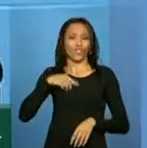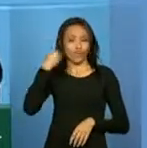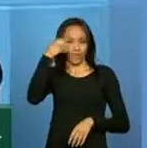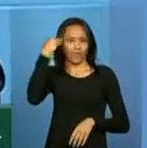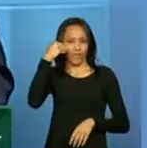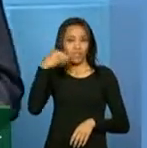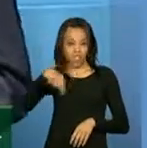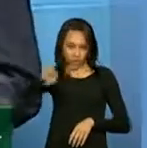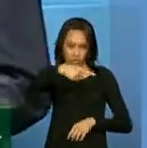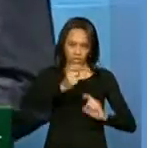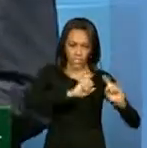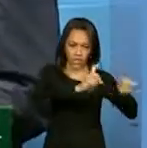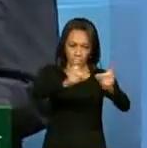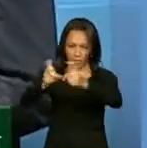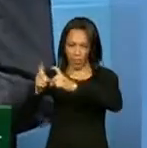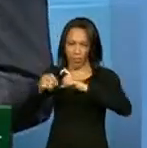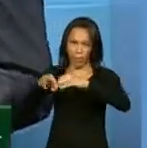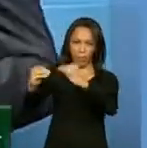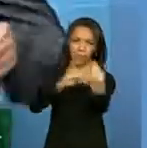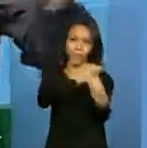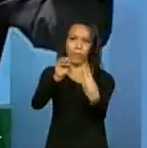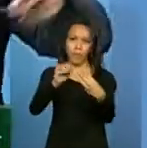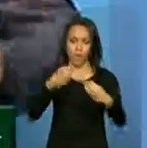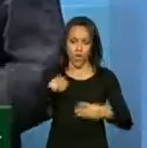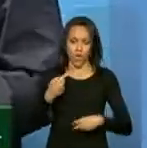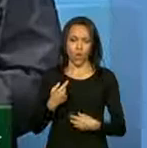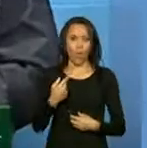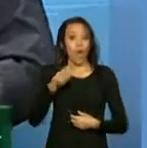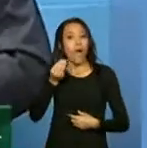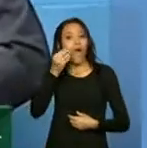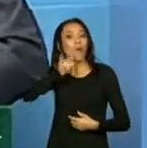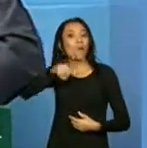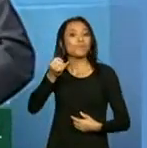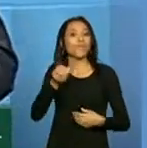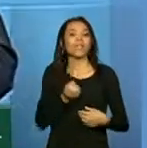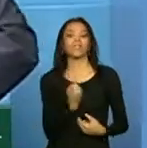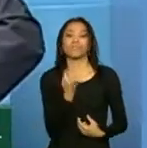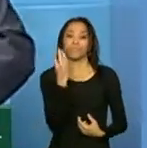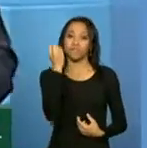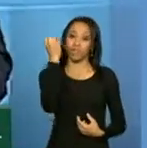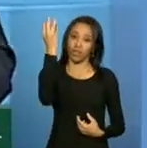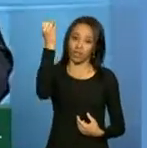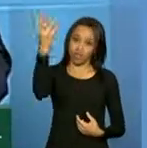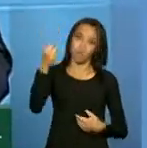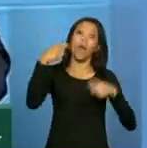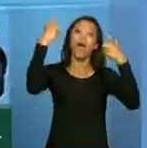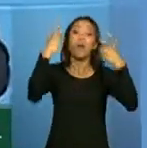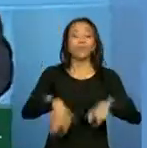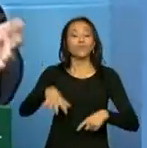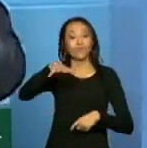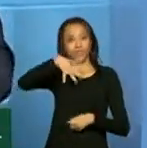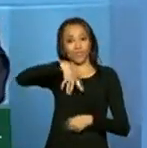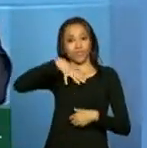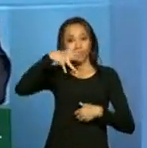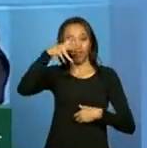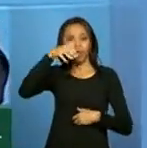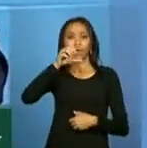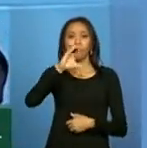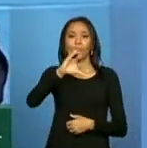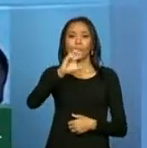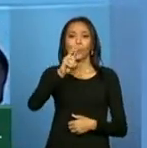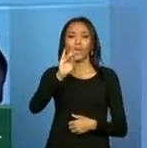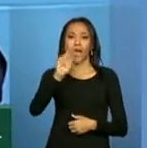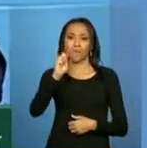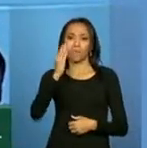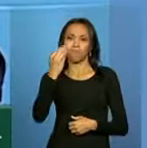aqui estavam trabalhando nessa sala, eu tive a oportunidade de viajar até o lindo estado de Mato Grosso, eu fui até a cidade de Cuiabá,